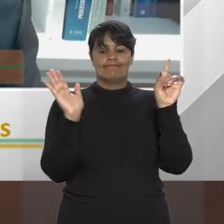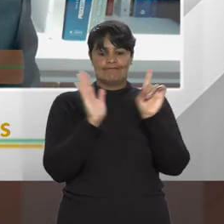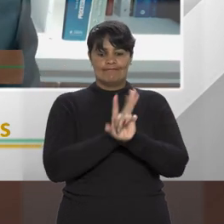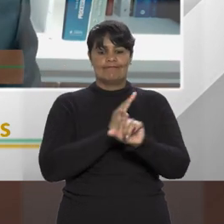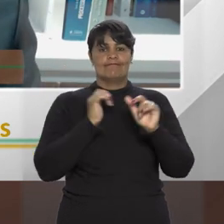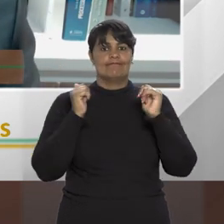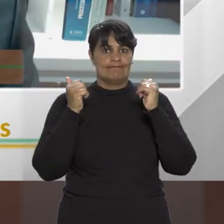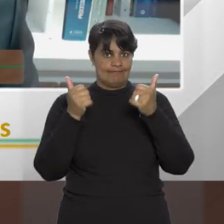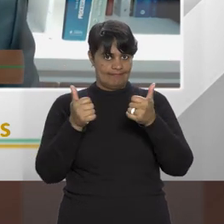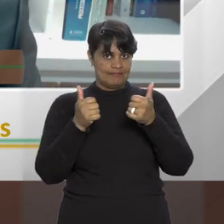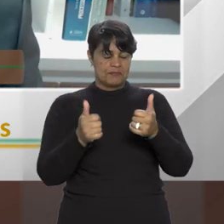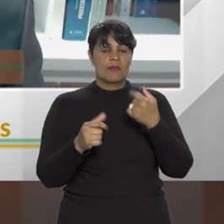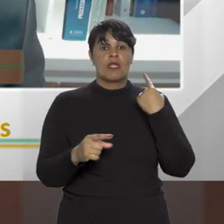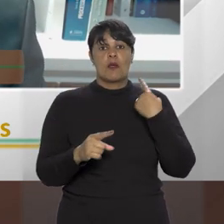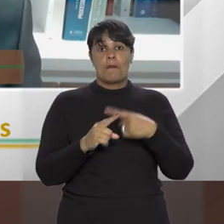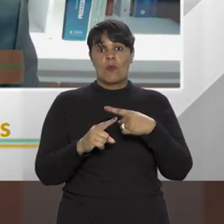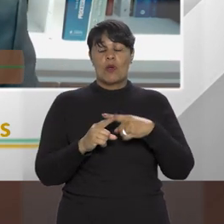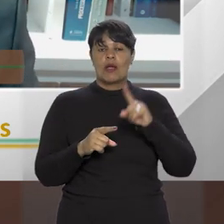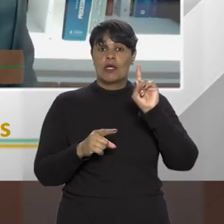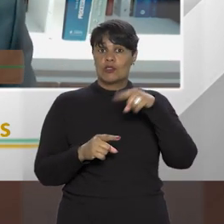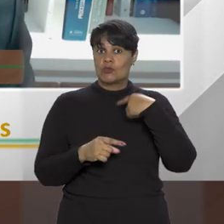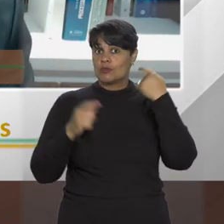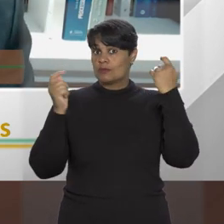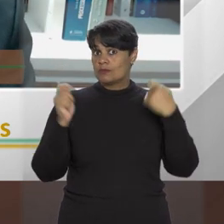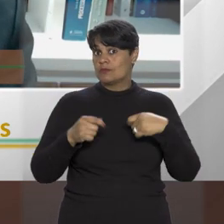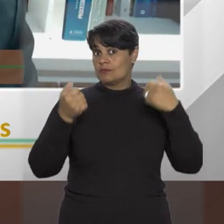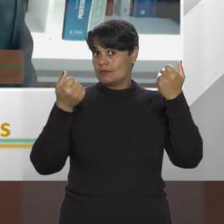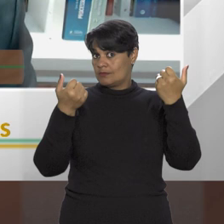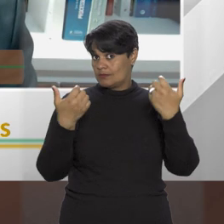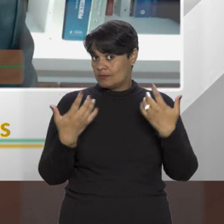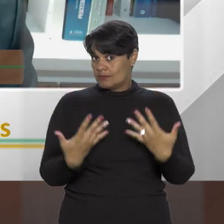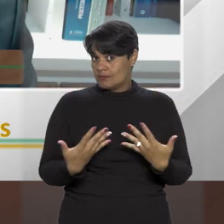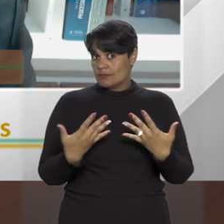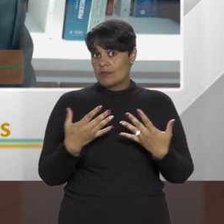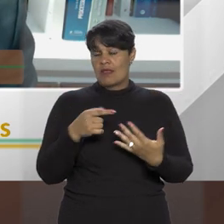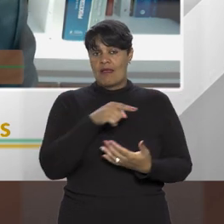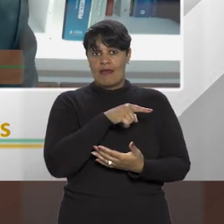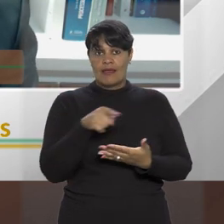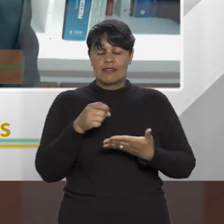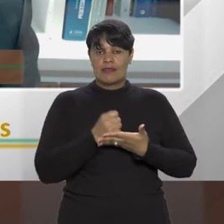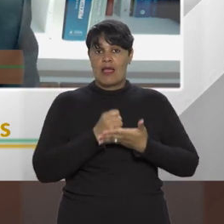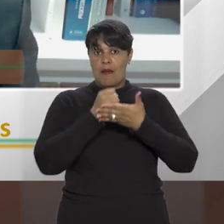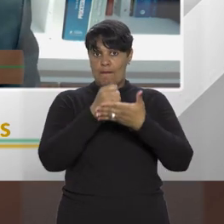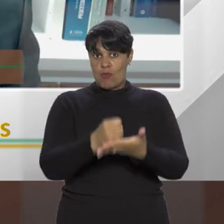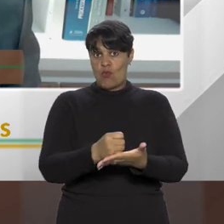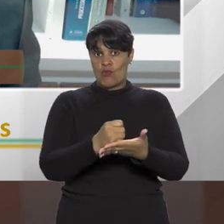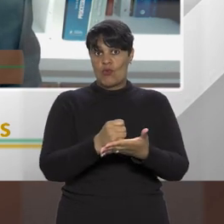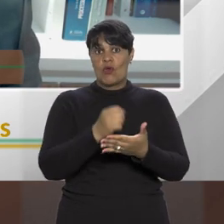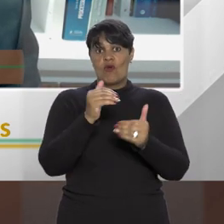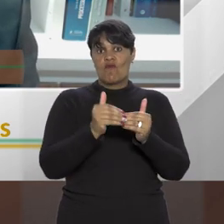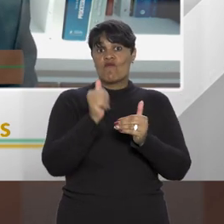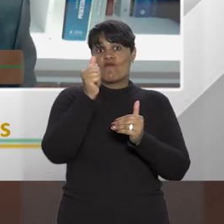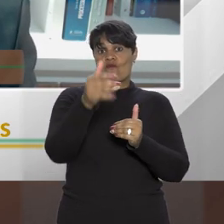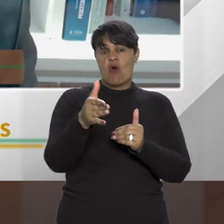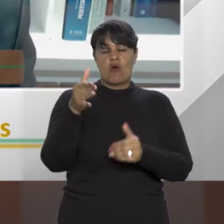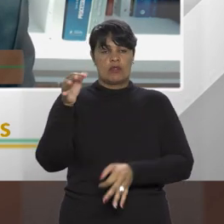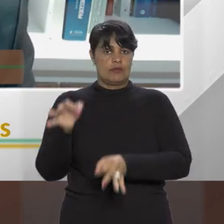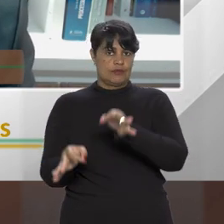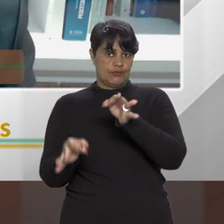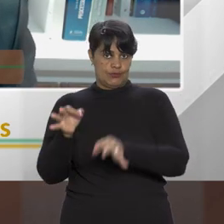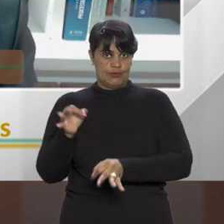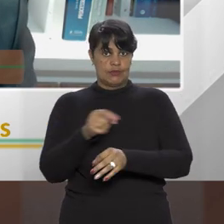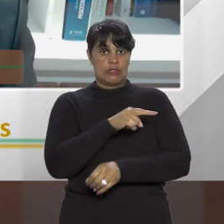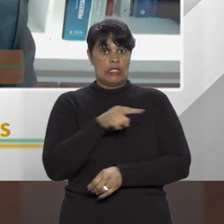serventias extrajudiciais, né, que prestam um trabalho fundamental à ideia de justiça no Brasil. É